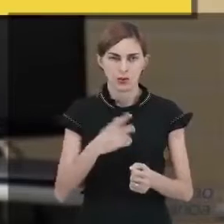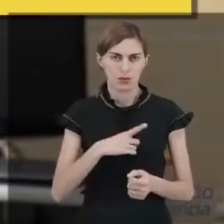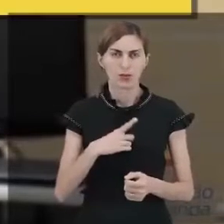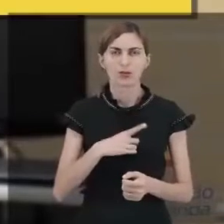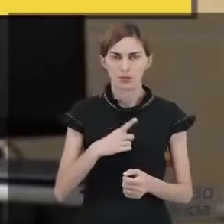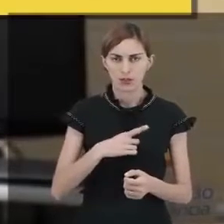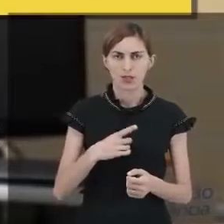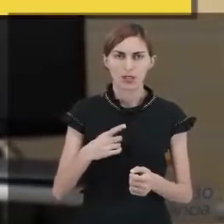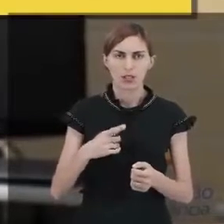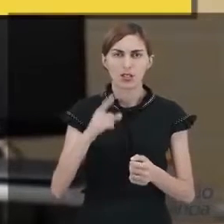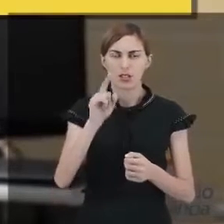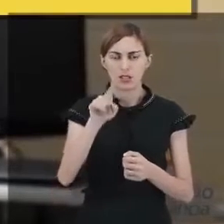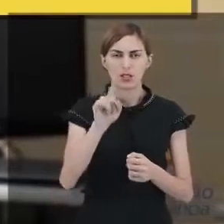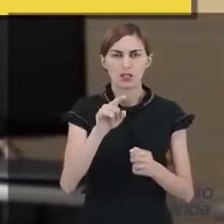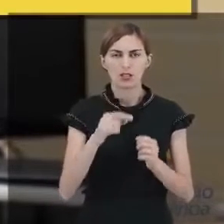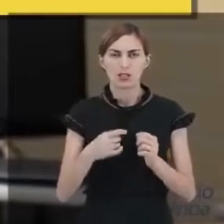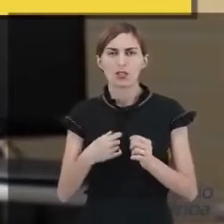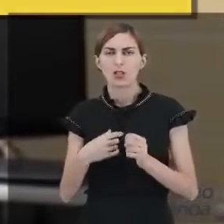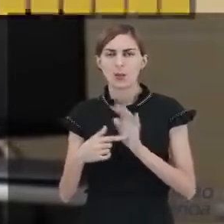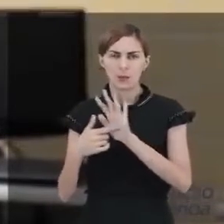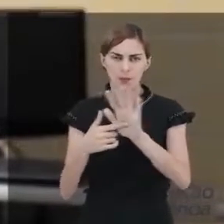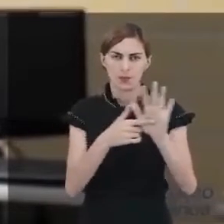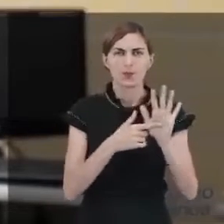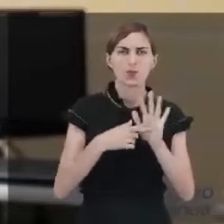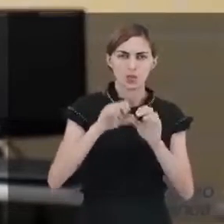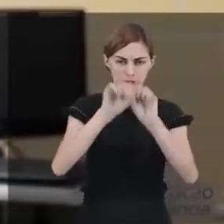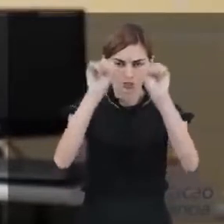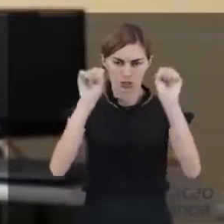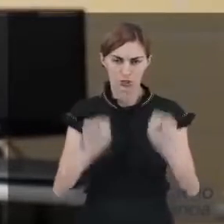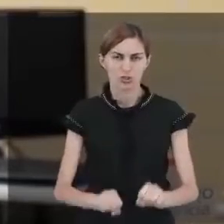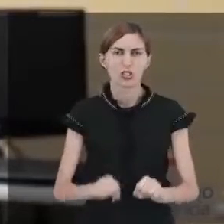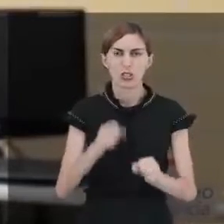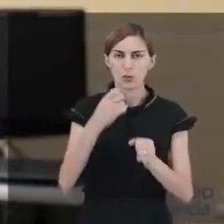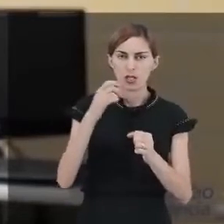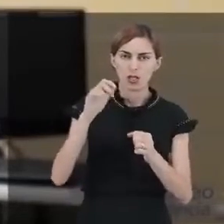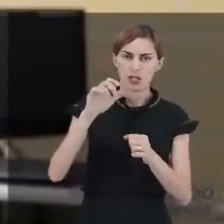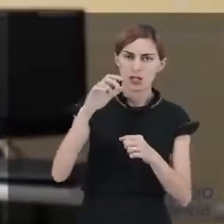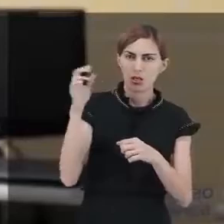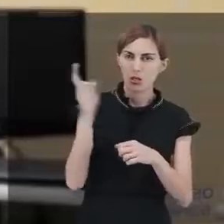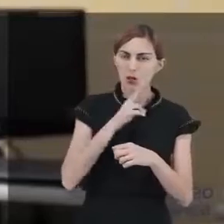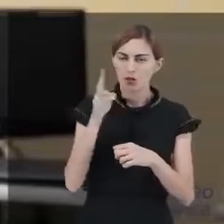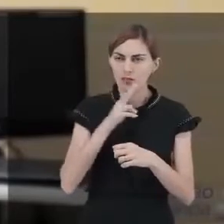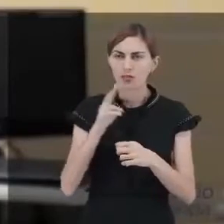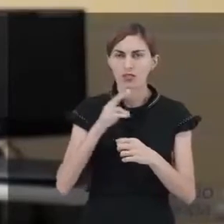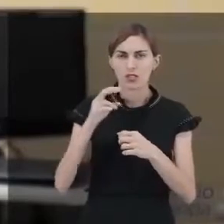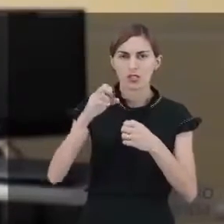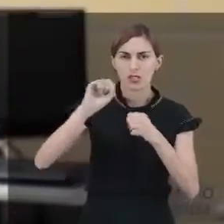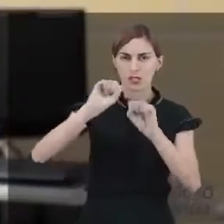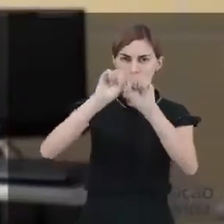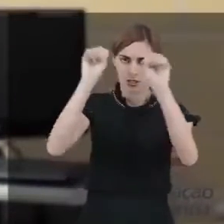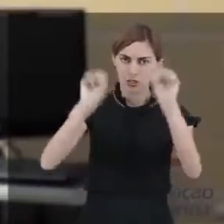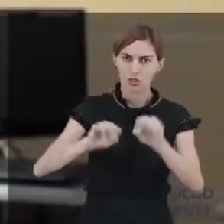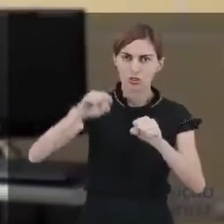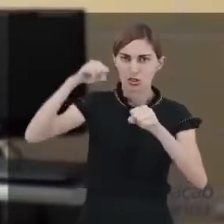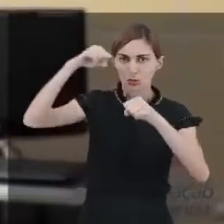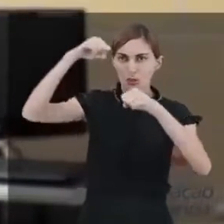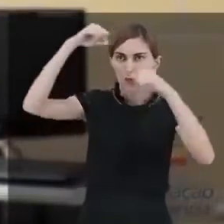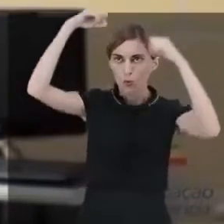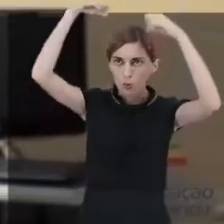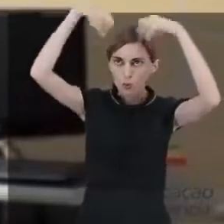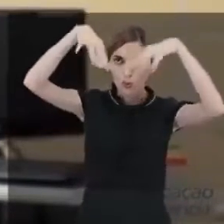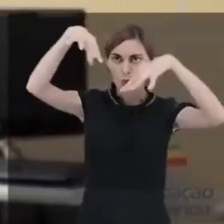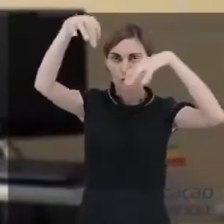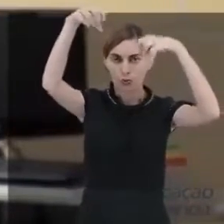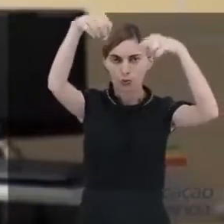um fator que desencadeie o sistema, que faça disparar as bombas do sistema, aí ela vai chover e formar